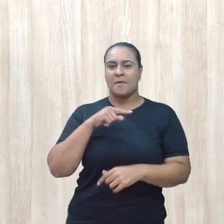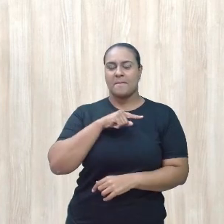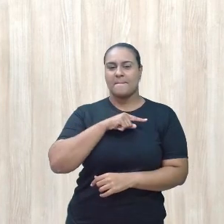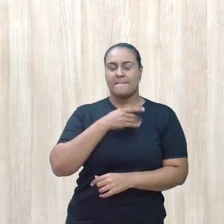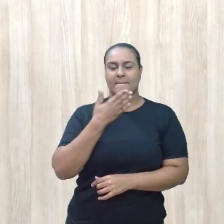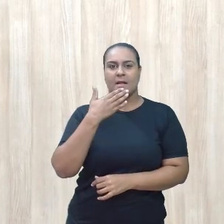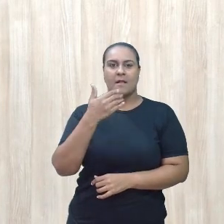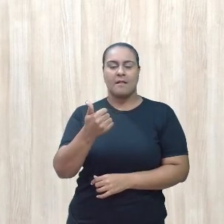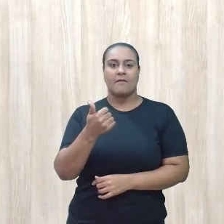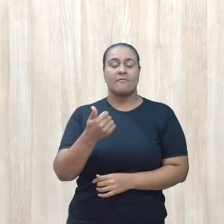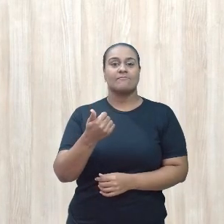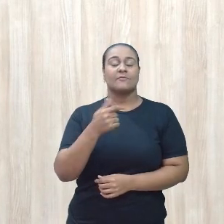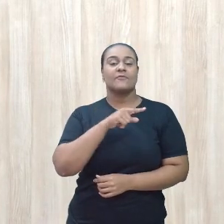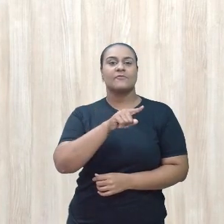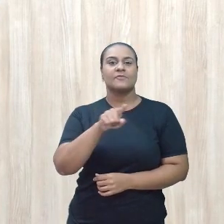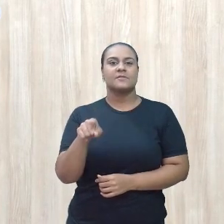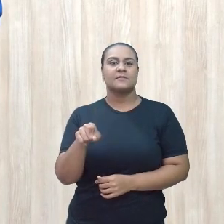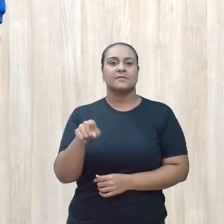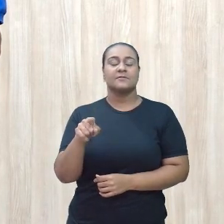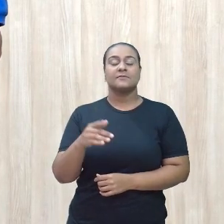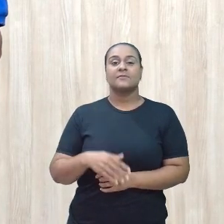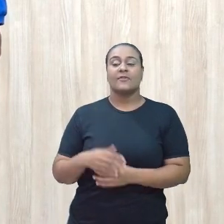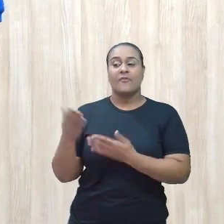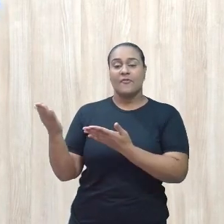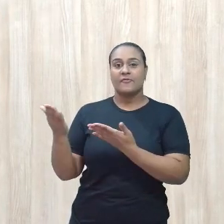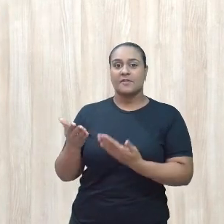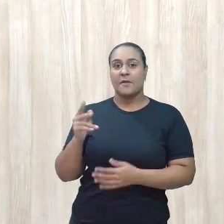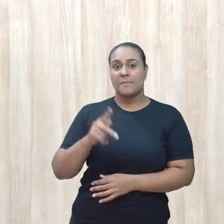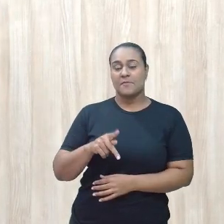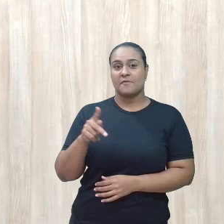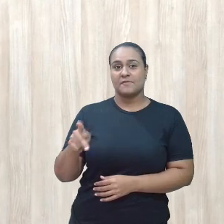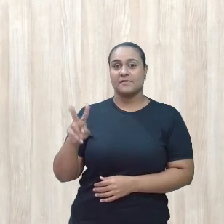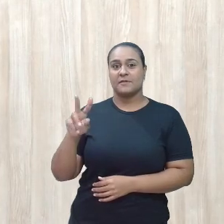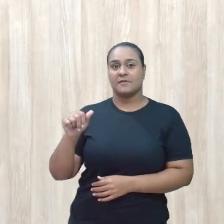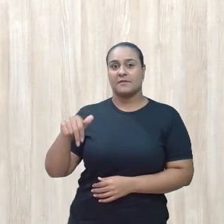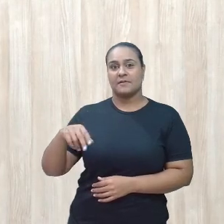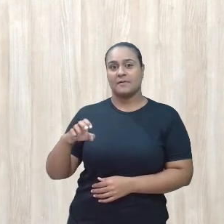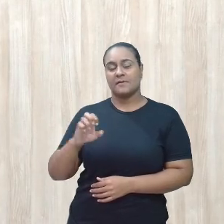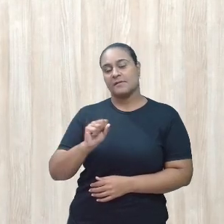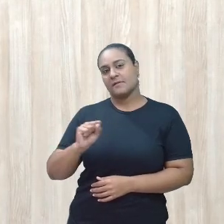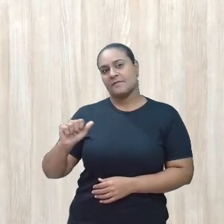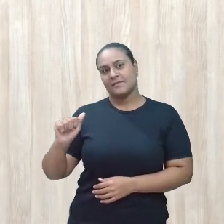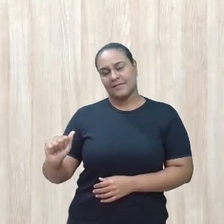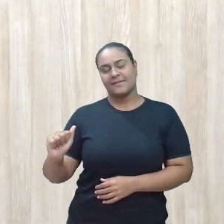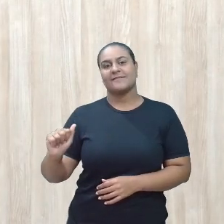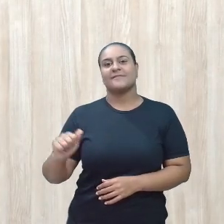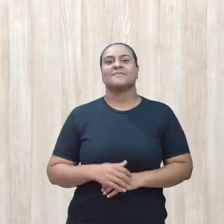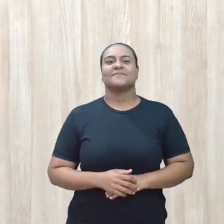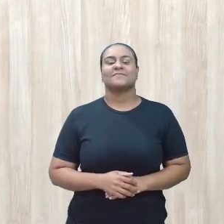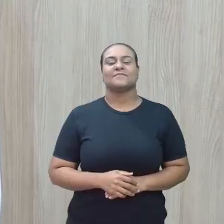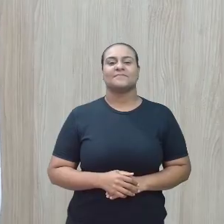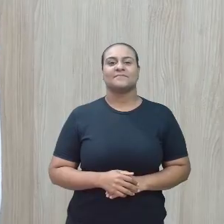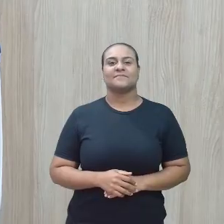vocês aqui. Então eu vou passar a palavra à minha colega, a professora Vanessa, para ela dar um olá para vocês também agora. Tá bom,